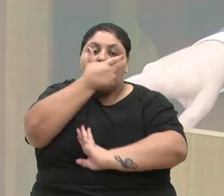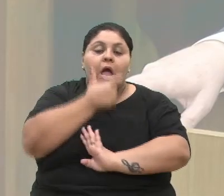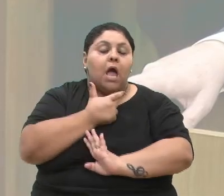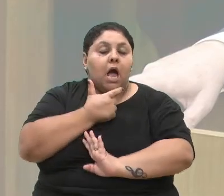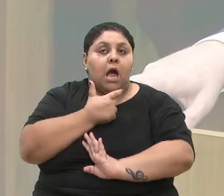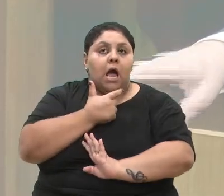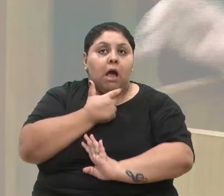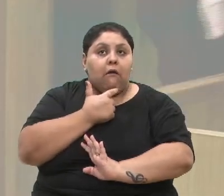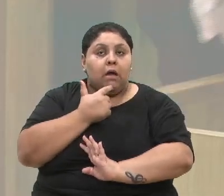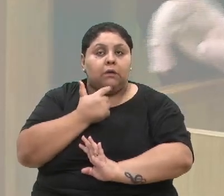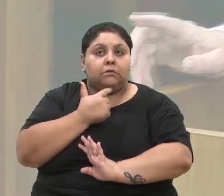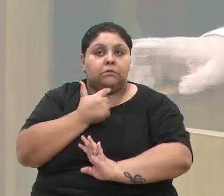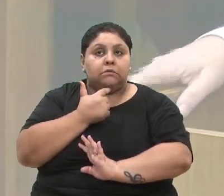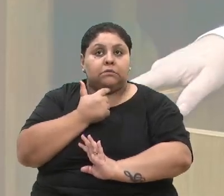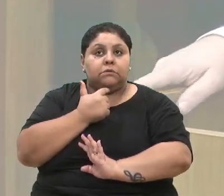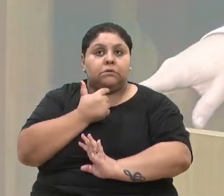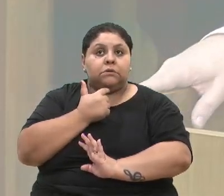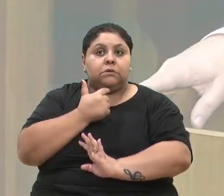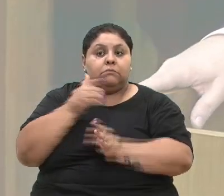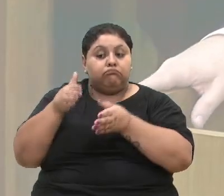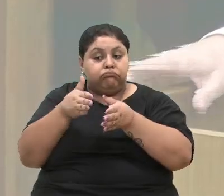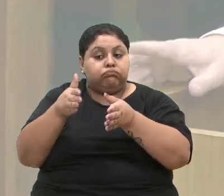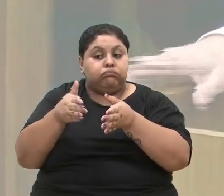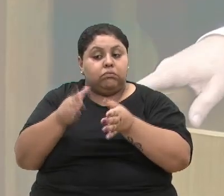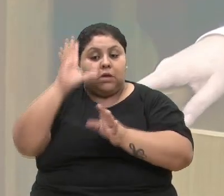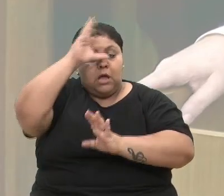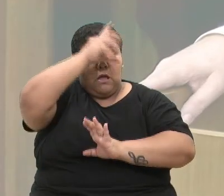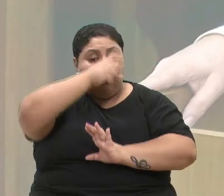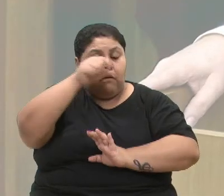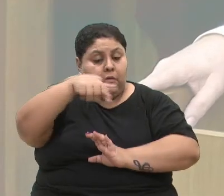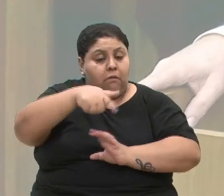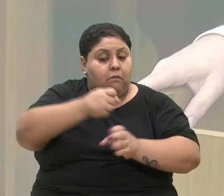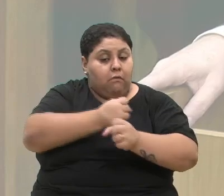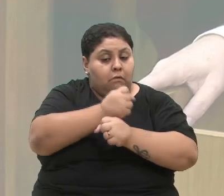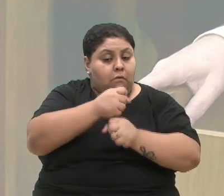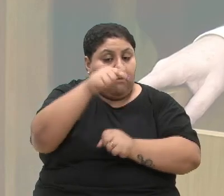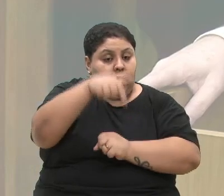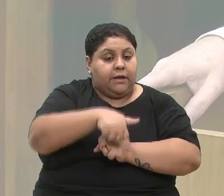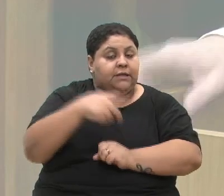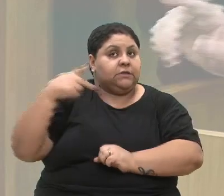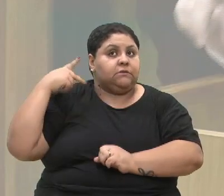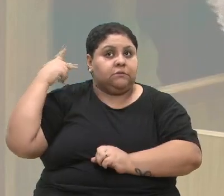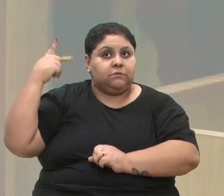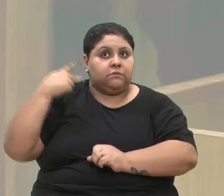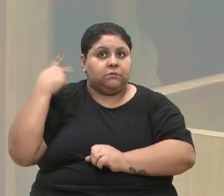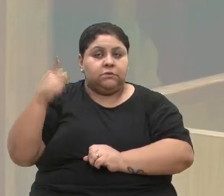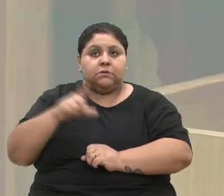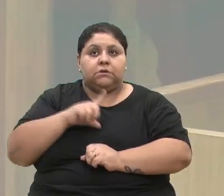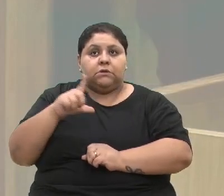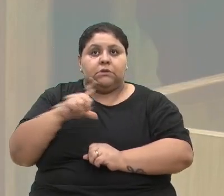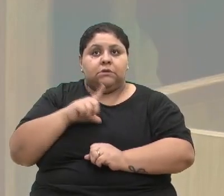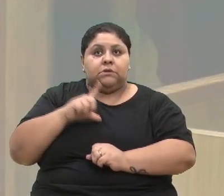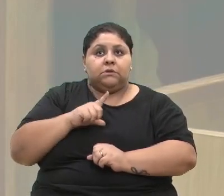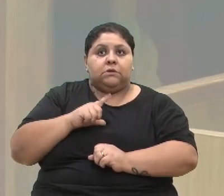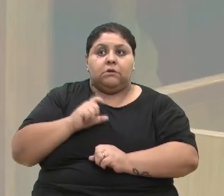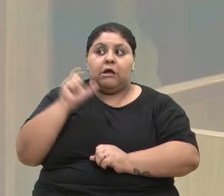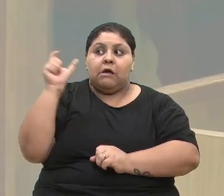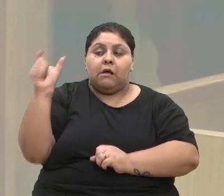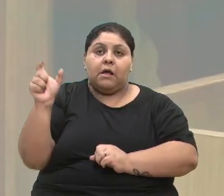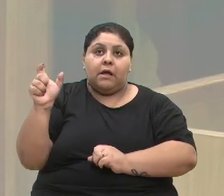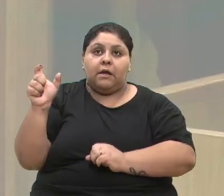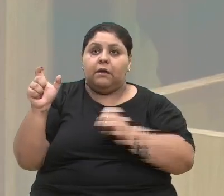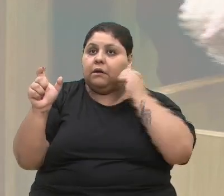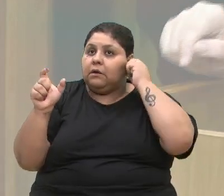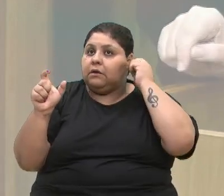um caminho, mas eu aprendi, nesse meu ano e pouco aqui na política, que existe uma expressão